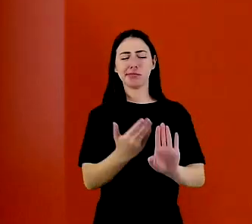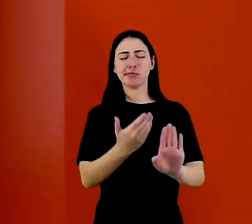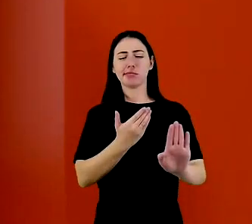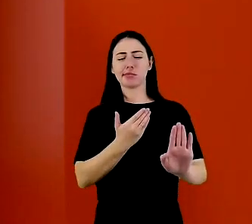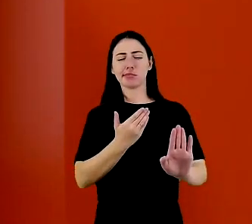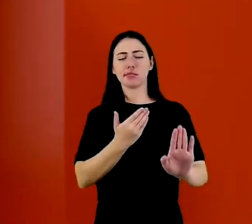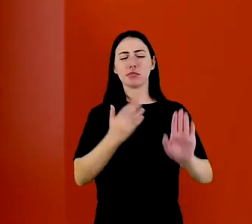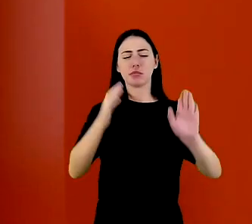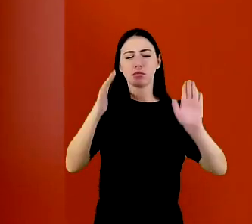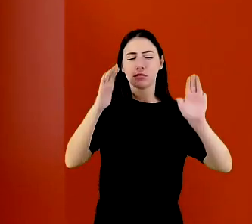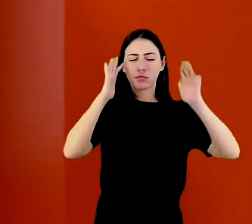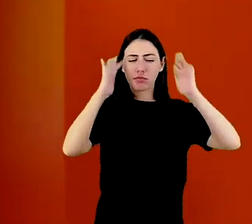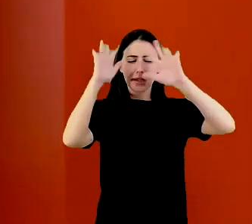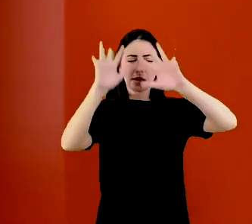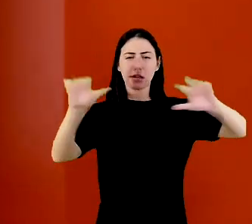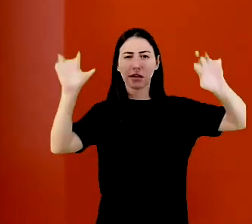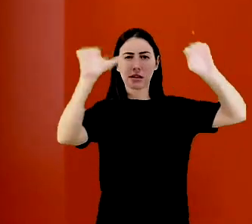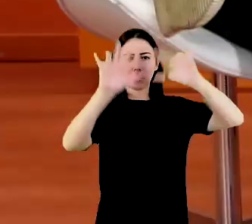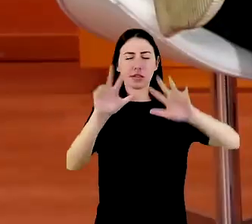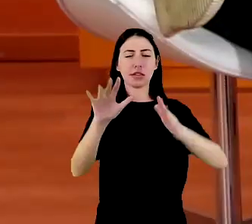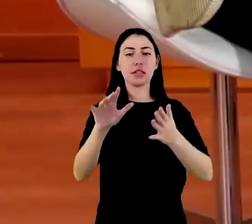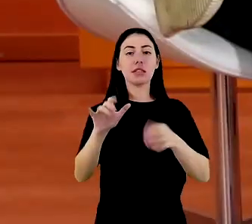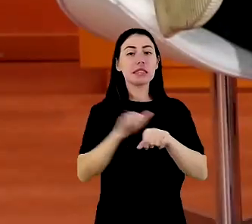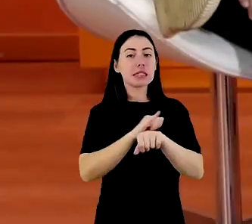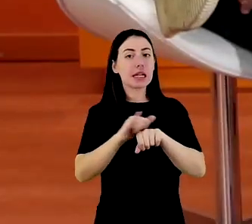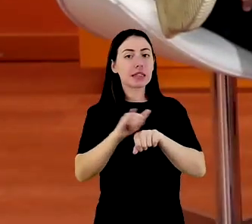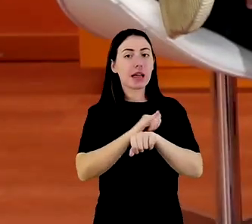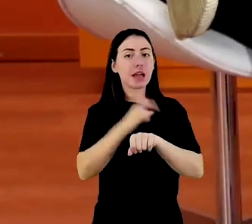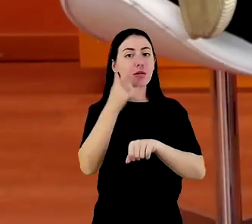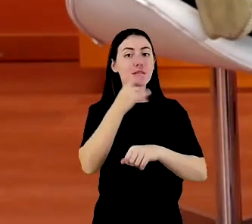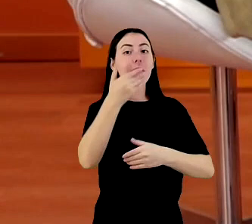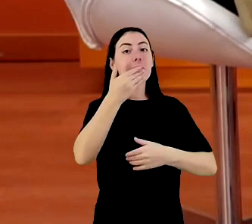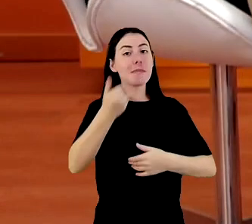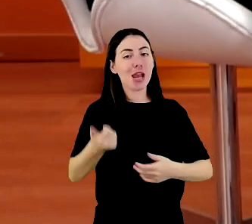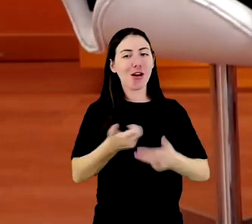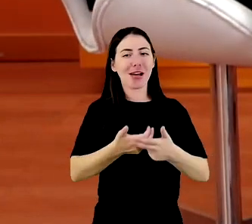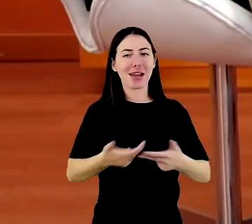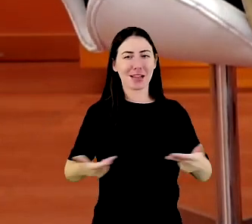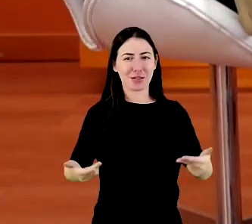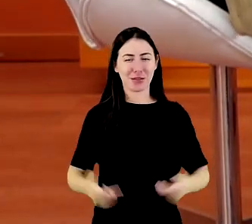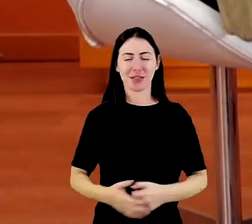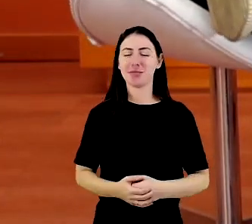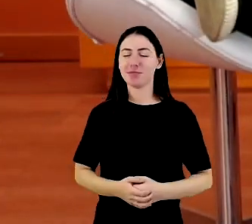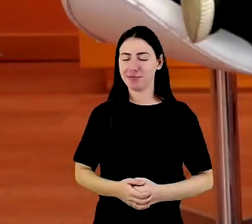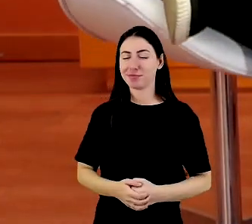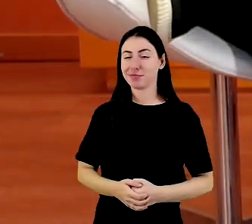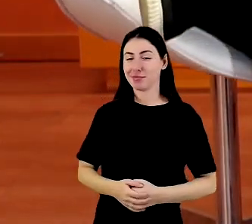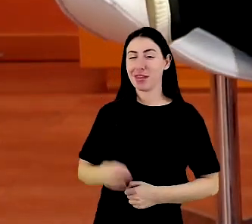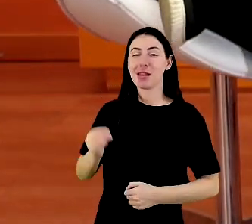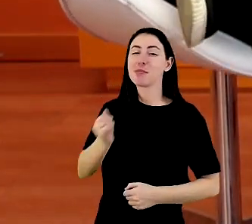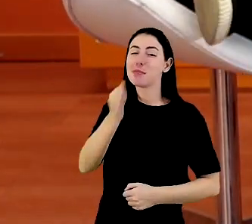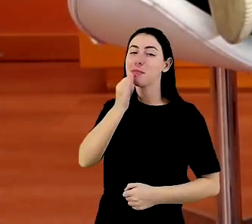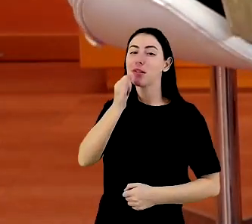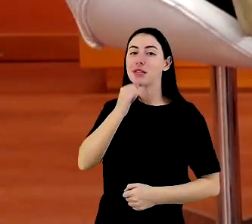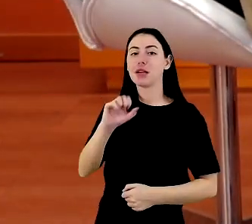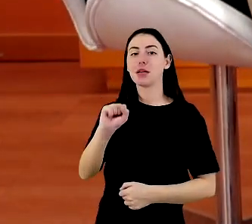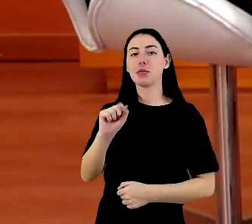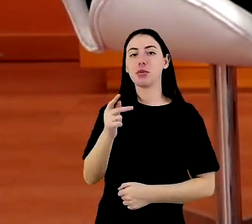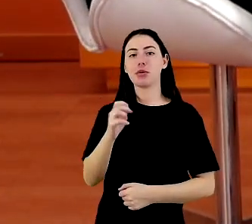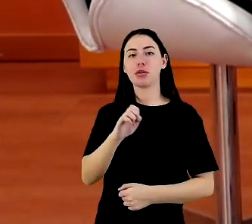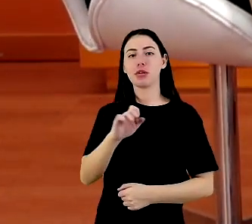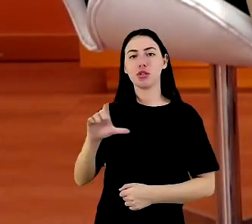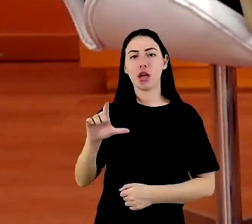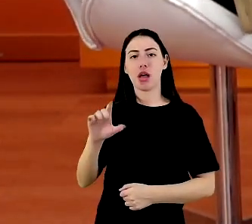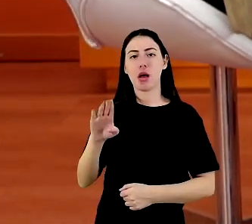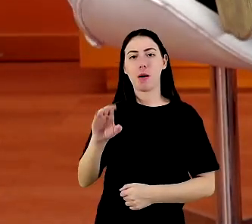já captura isso do mercado. Isso me dá um exemplo muito claro que o Shellbox. O Shellbox nasceu da participação nossa do Sem